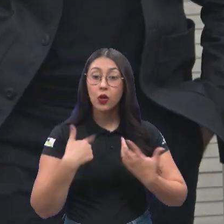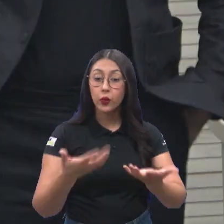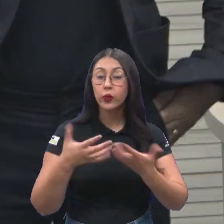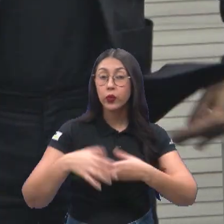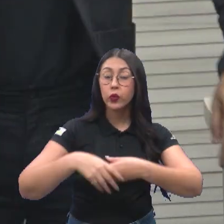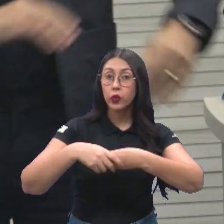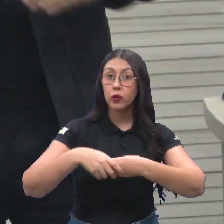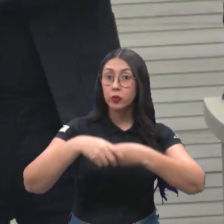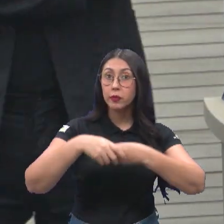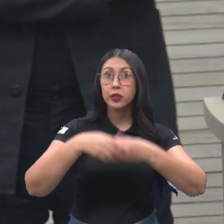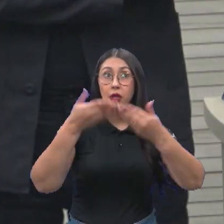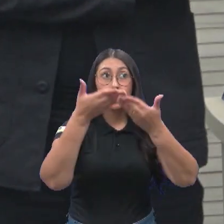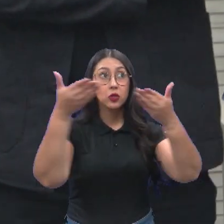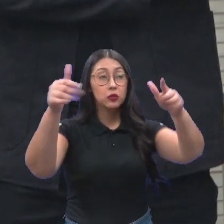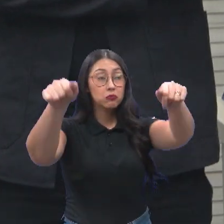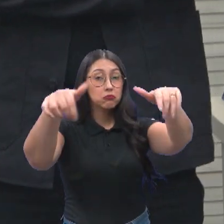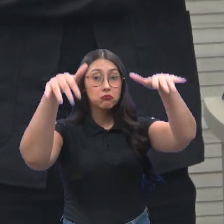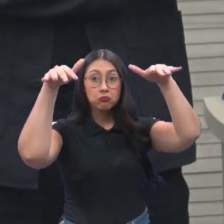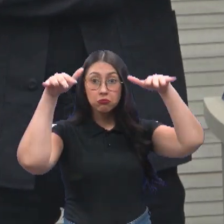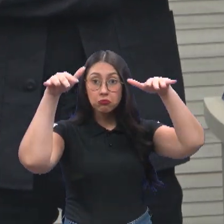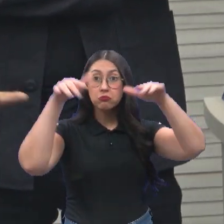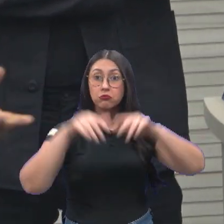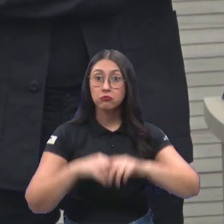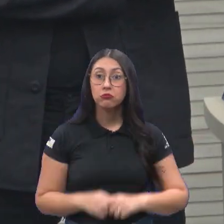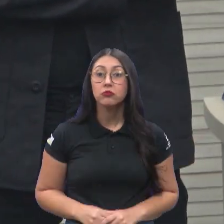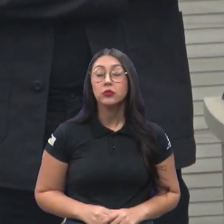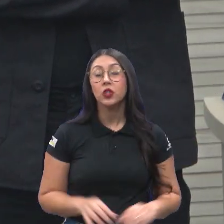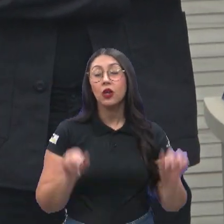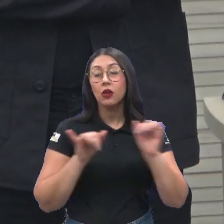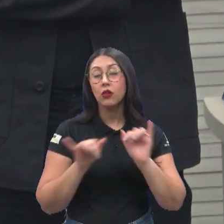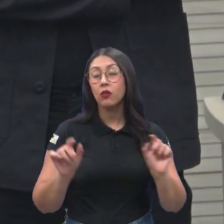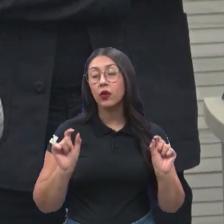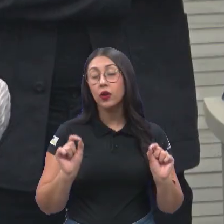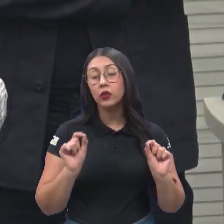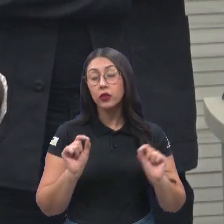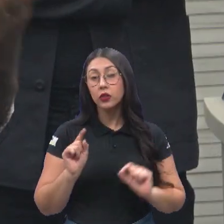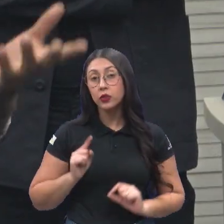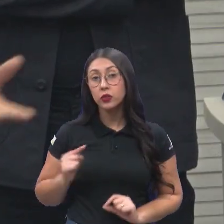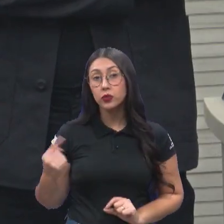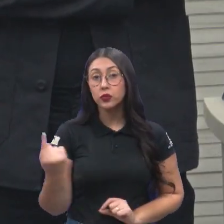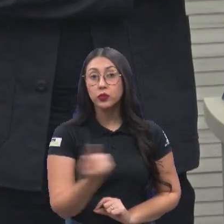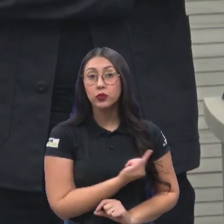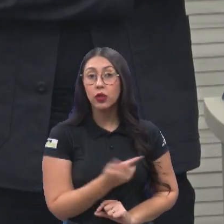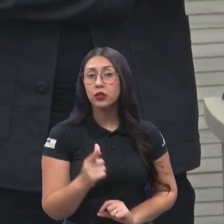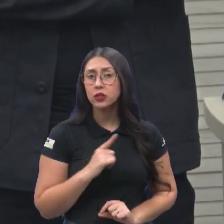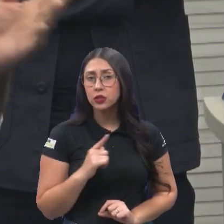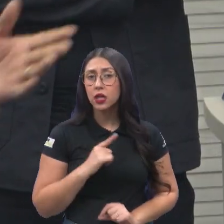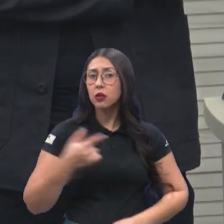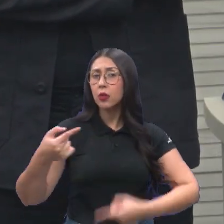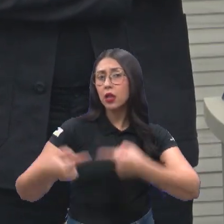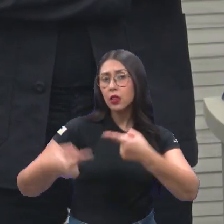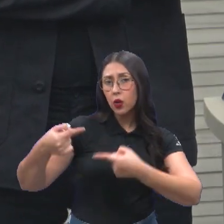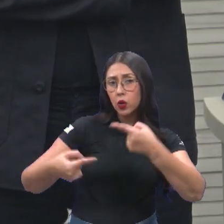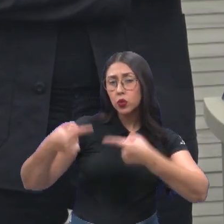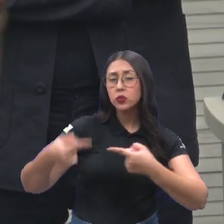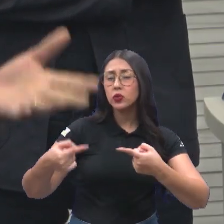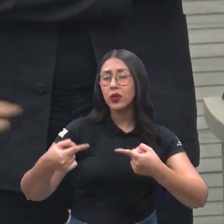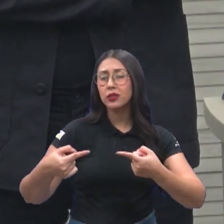aqui hoje no plenário. E dizer que aqui a gente tem várias discussões, e muitas delas